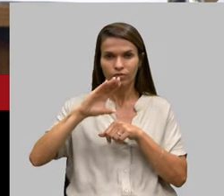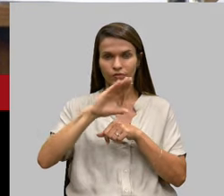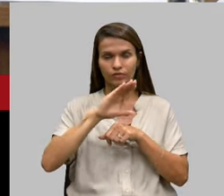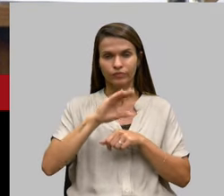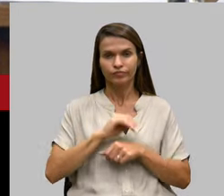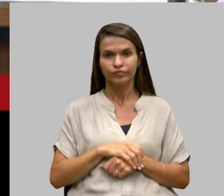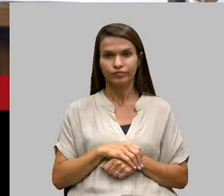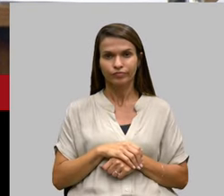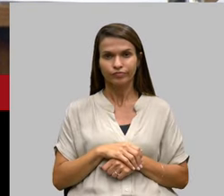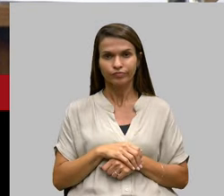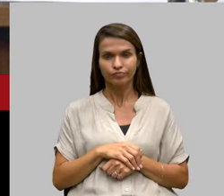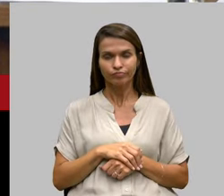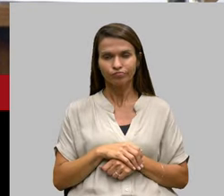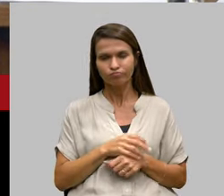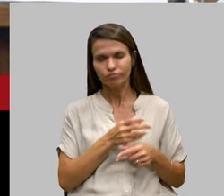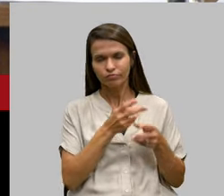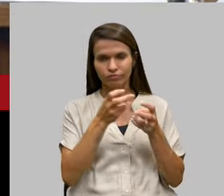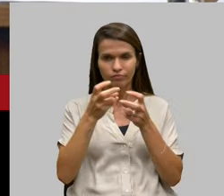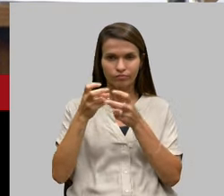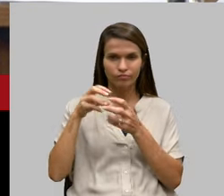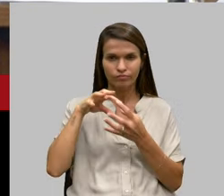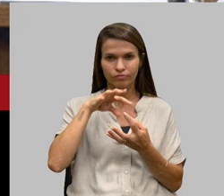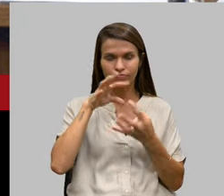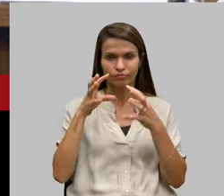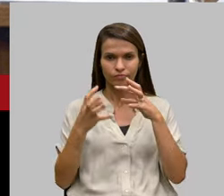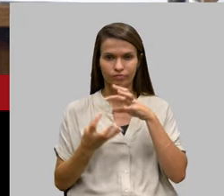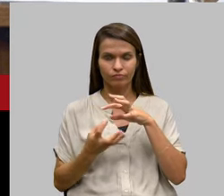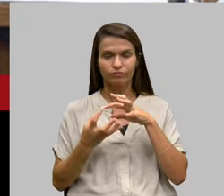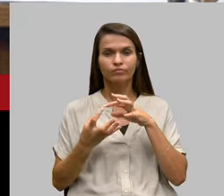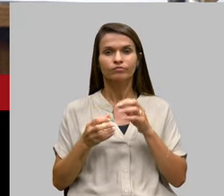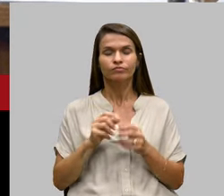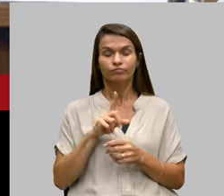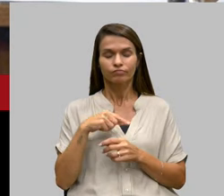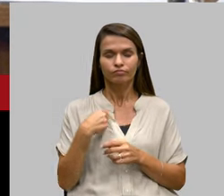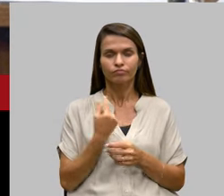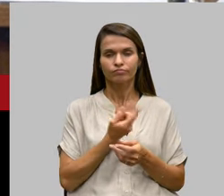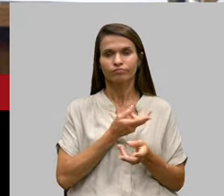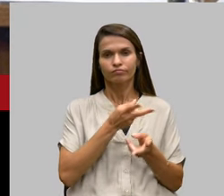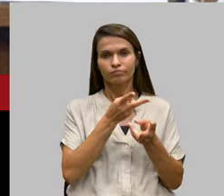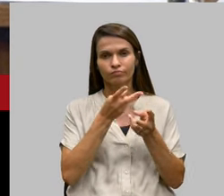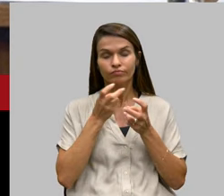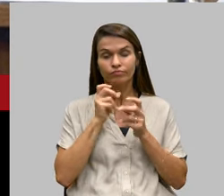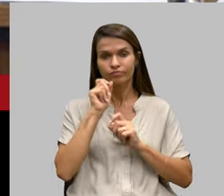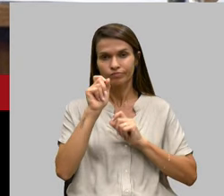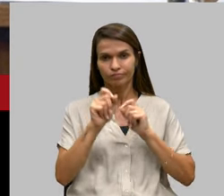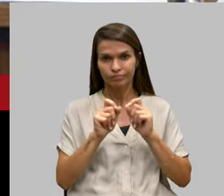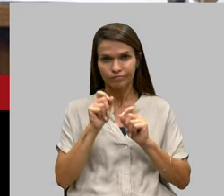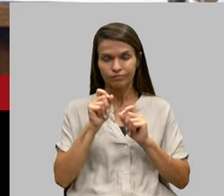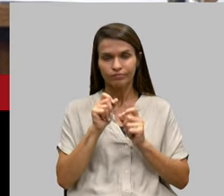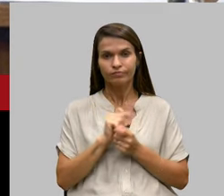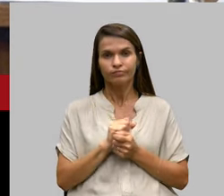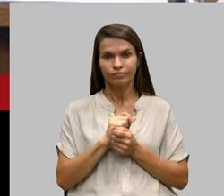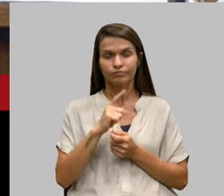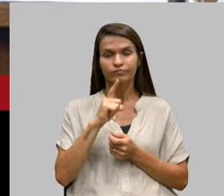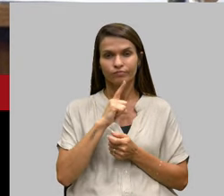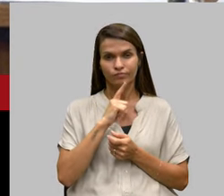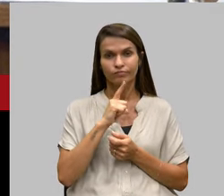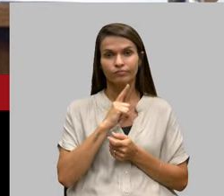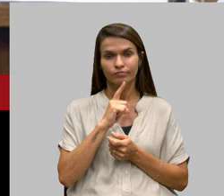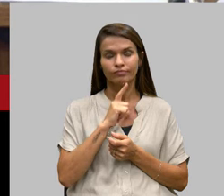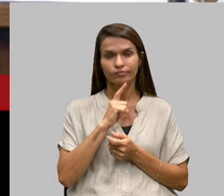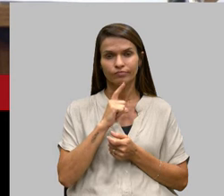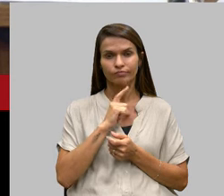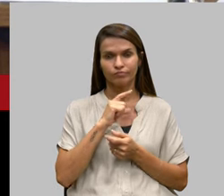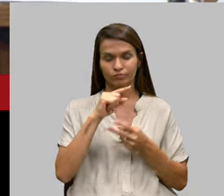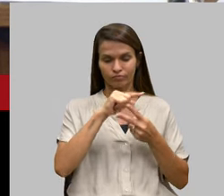analisando a essas reformas nós percebemos que e Elas tiveram dois